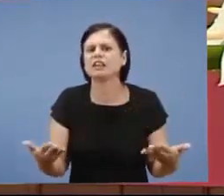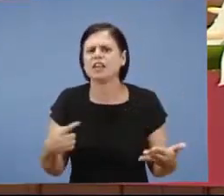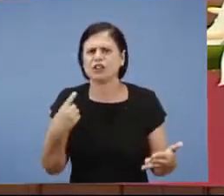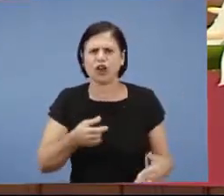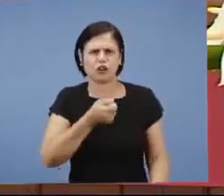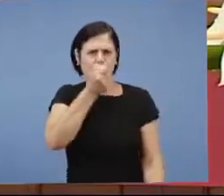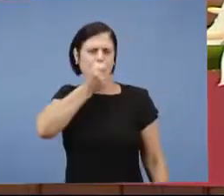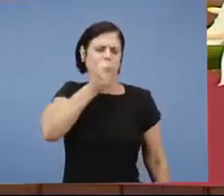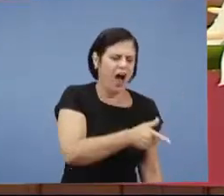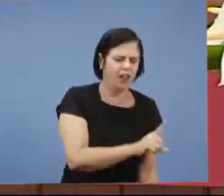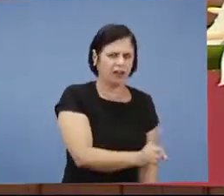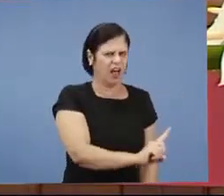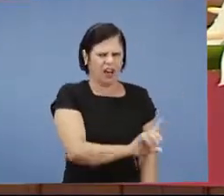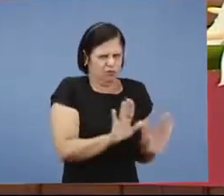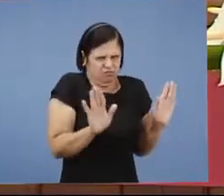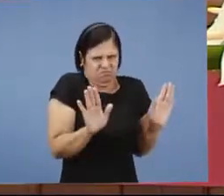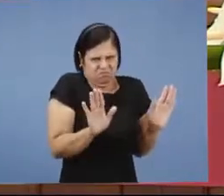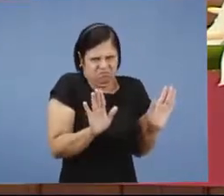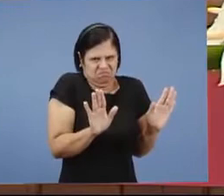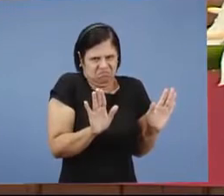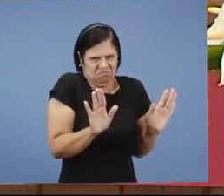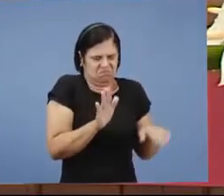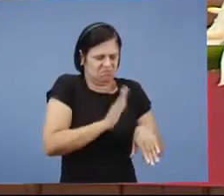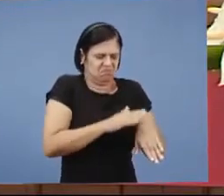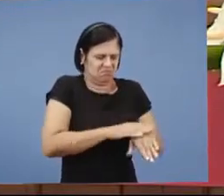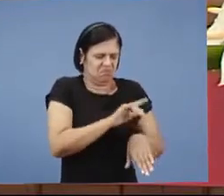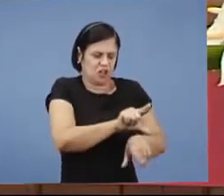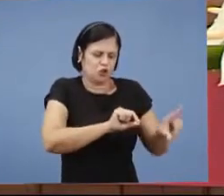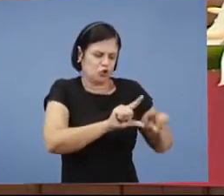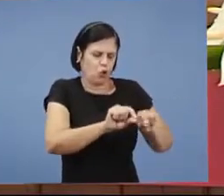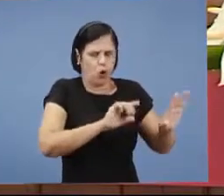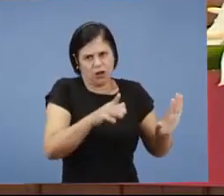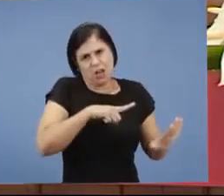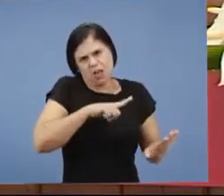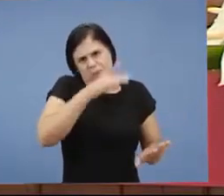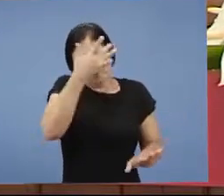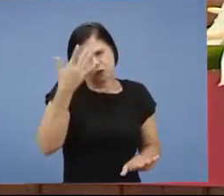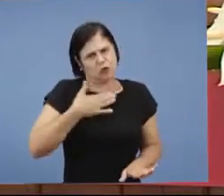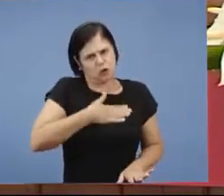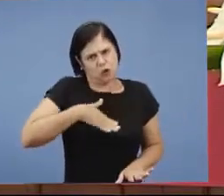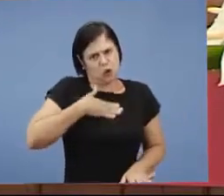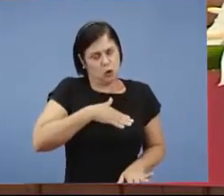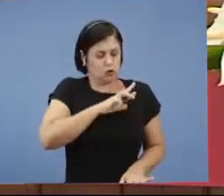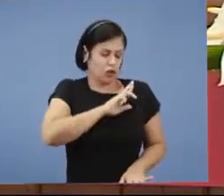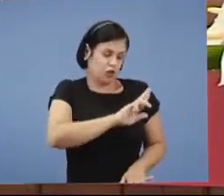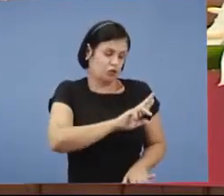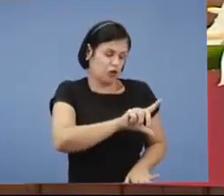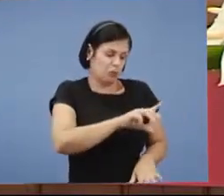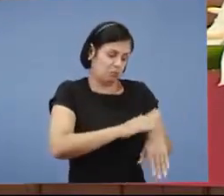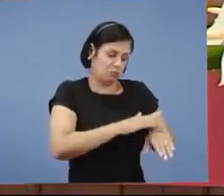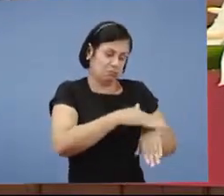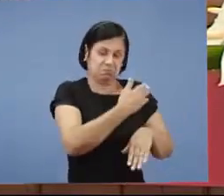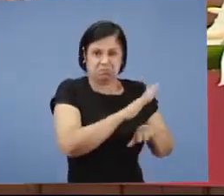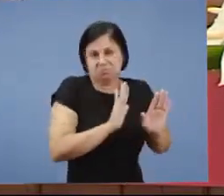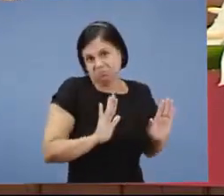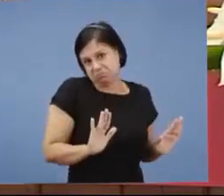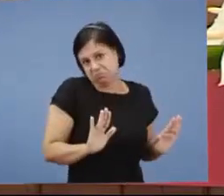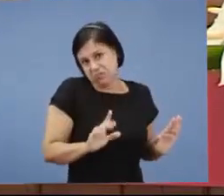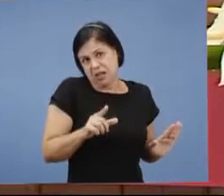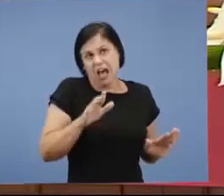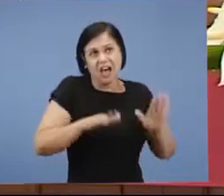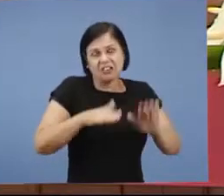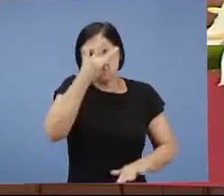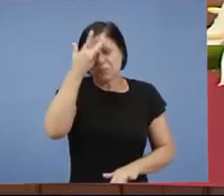pessoas, grupos, porque cada um escolhe o que quer. Não é verdade? Tem gente que está vivendo a vida, não está satisfeita, tira a vida. Isso é um